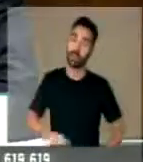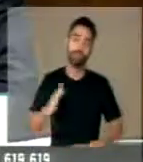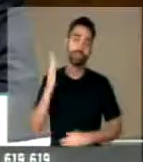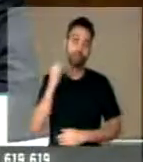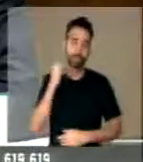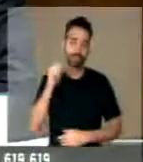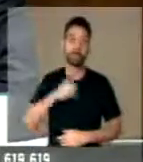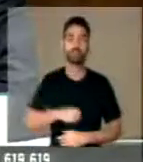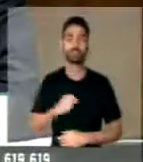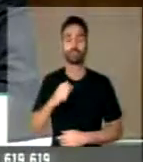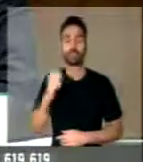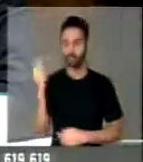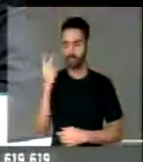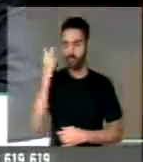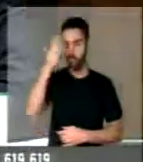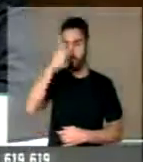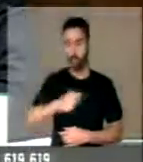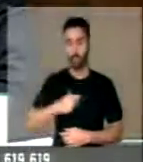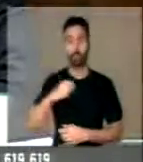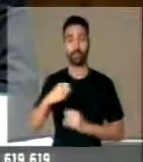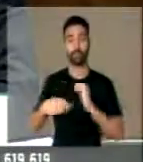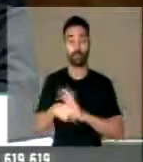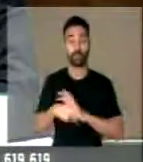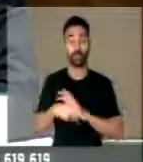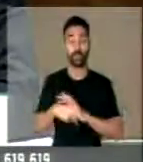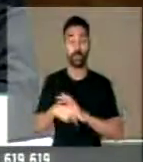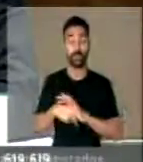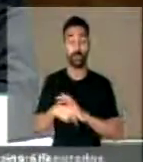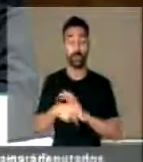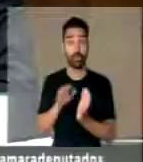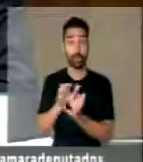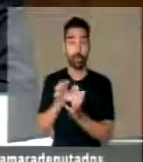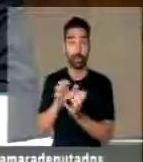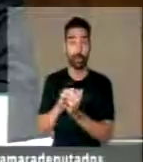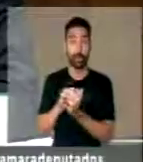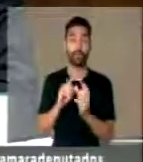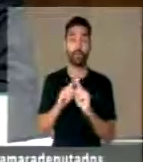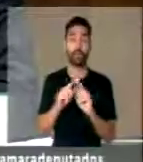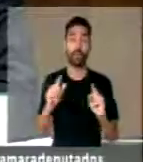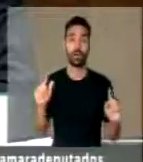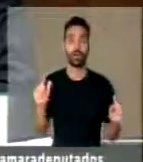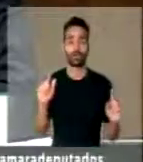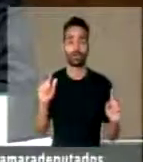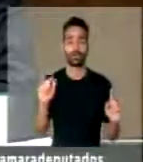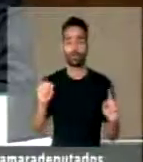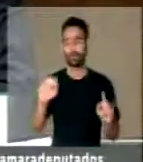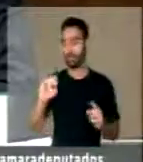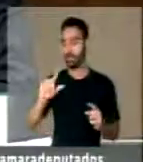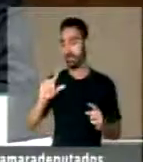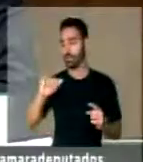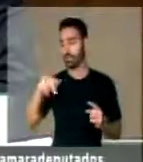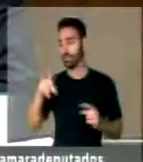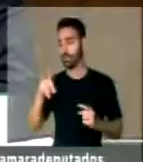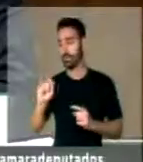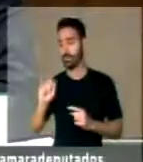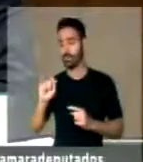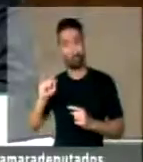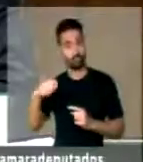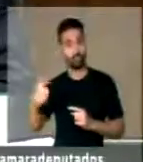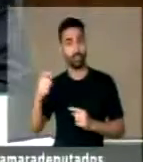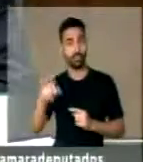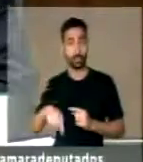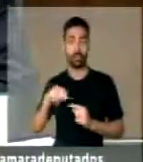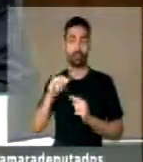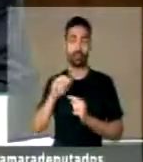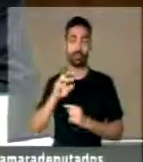por se ser pernambucano, pois como a República é filha de Olinda, quem ali nasce há de ser republicano.